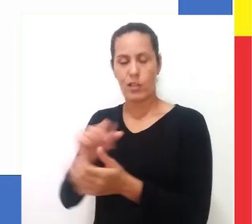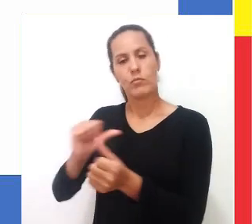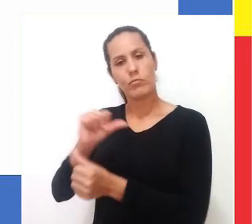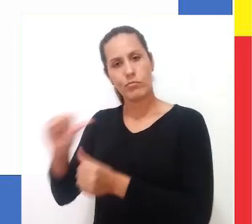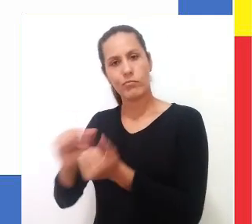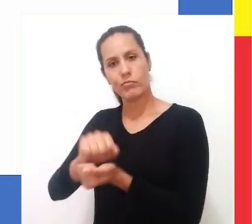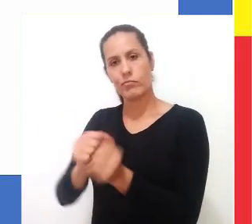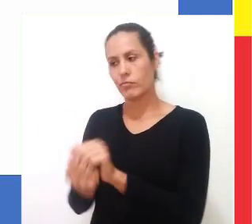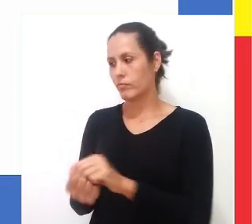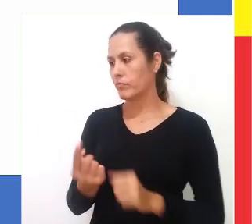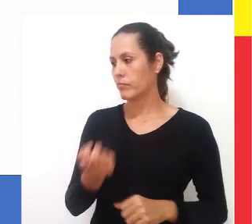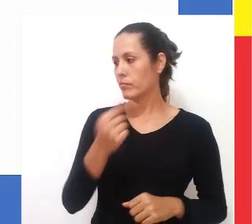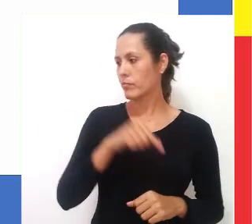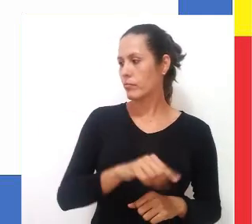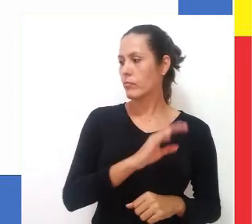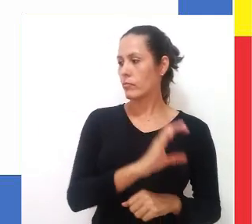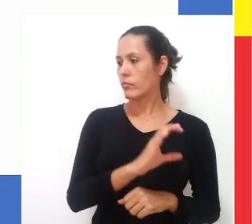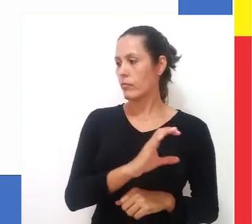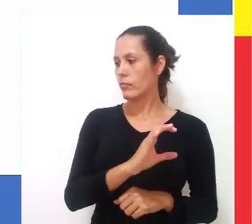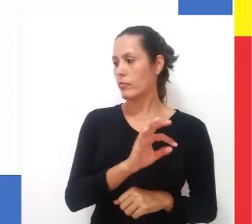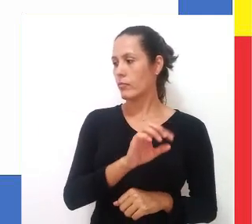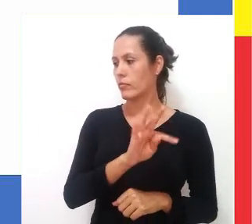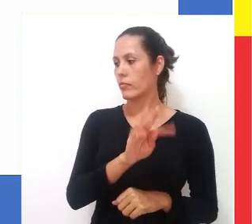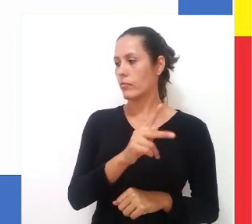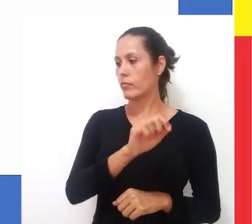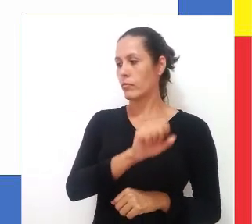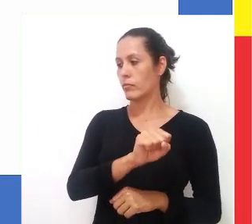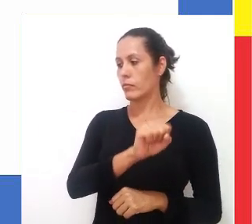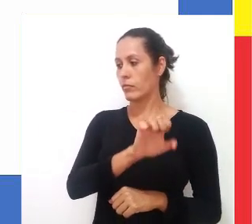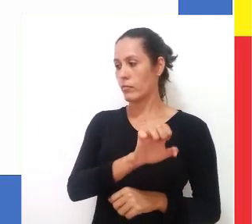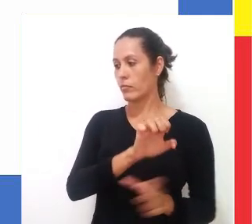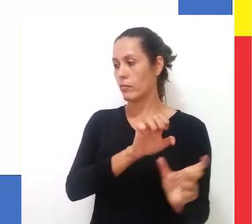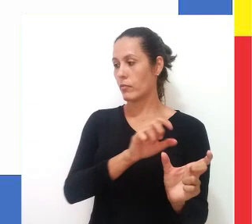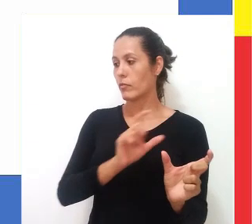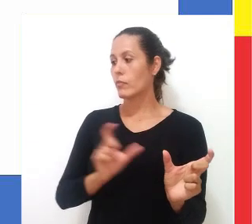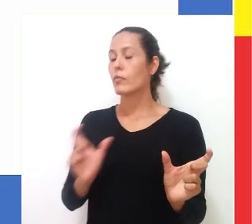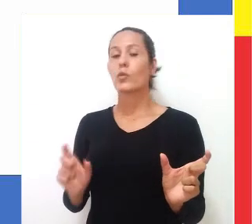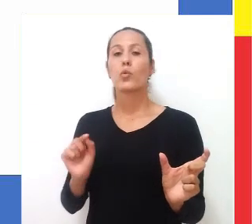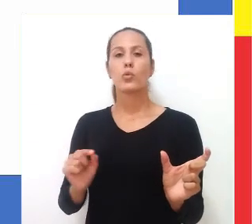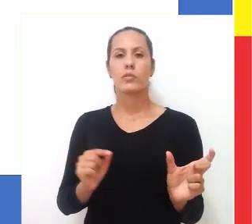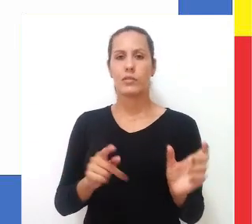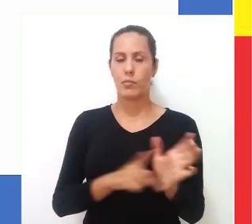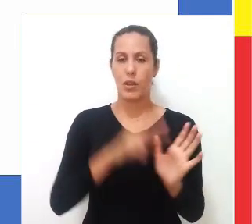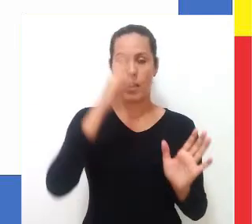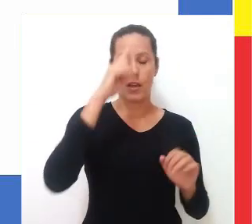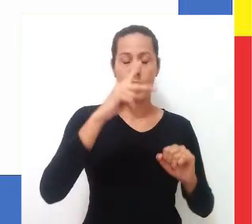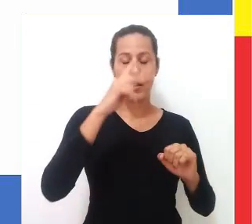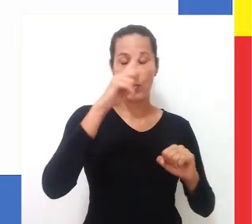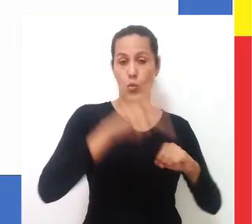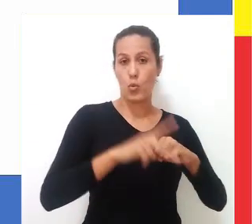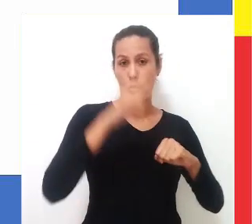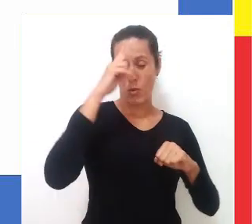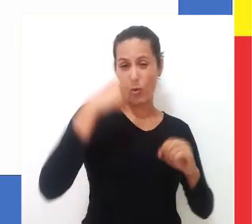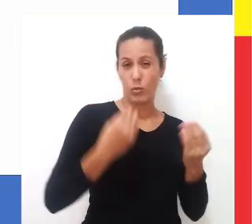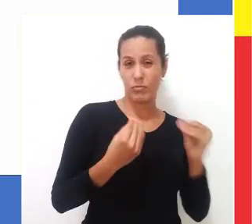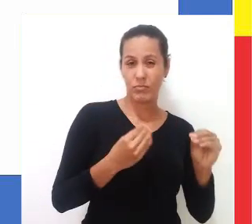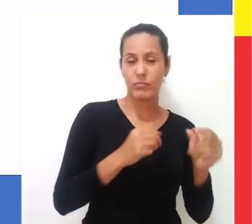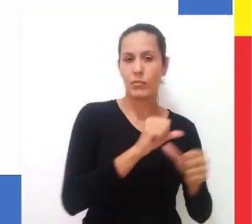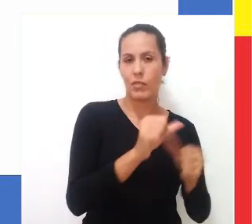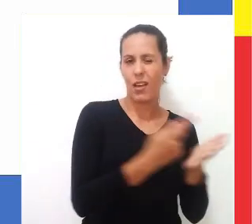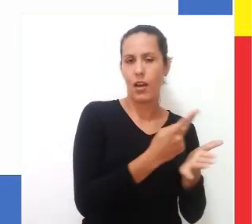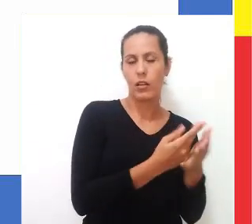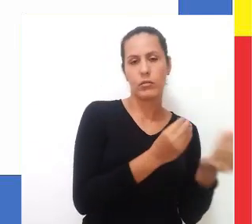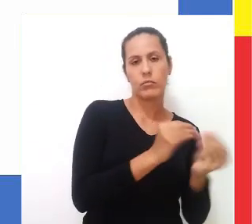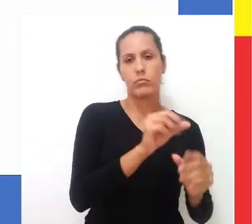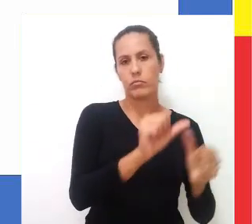letra C, these are my favorite movies. Então, o erro aí estava na colocação do pronome, que estava